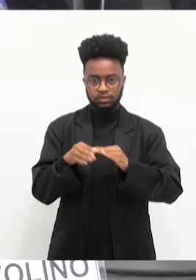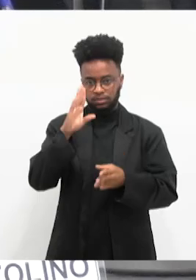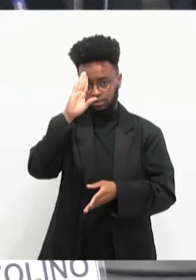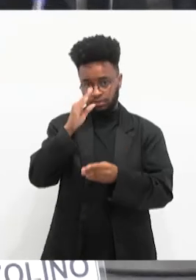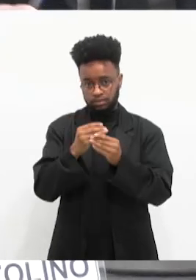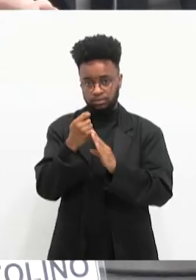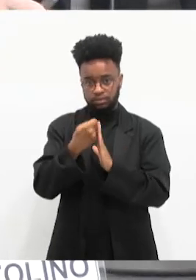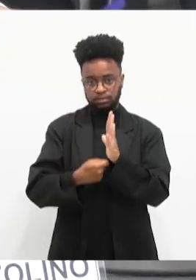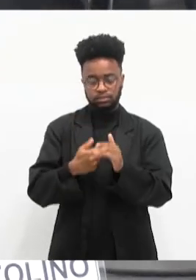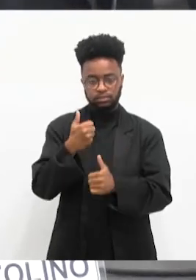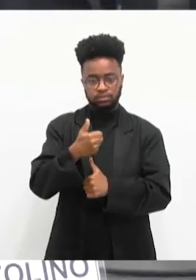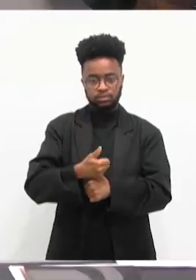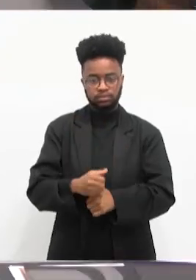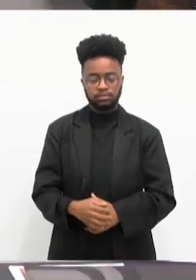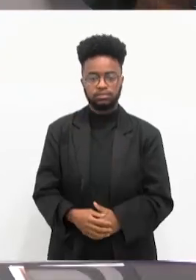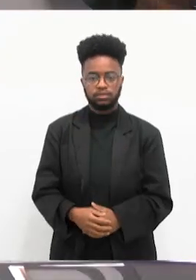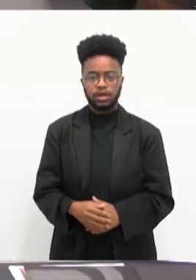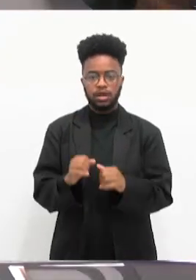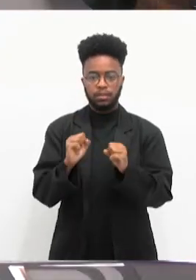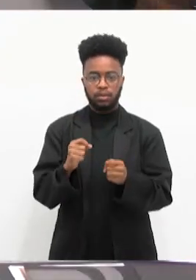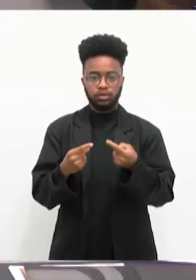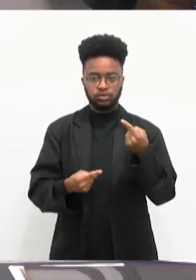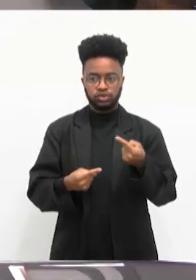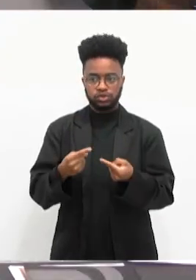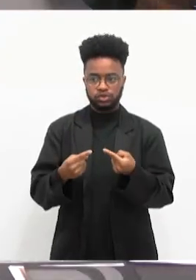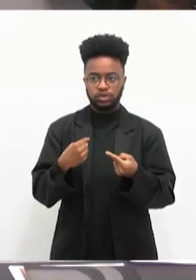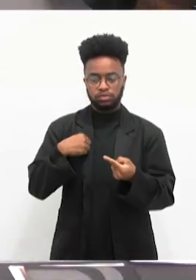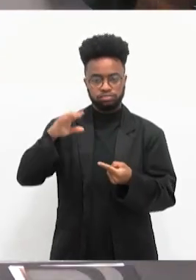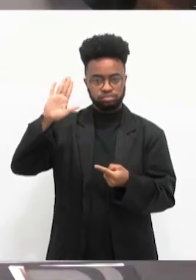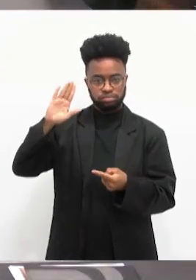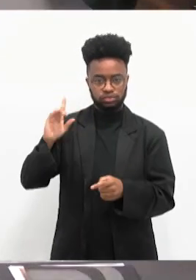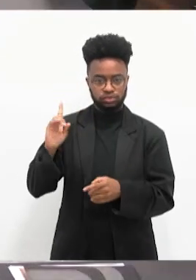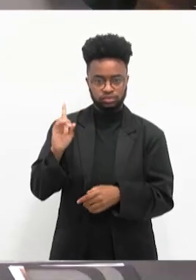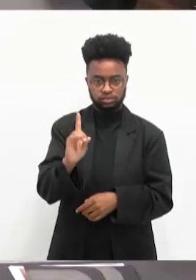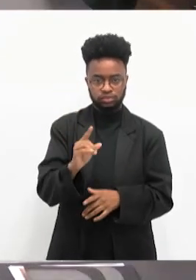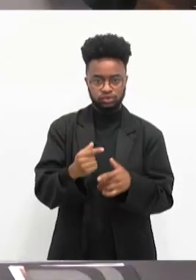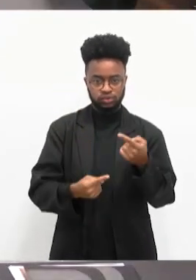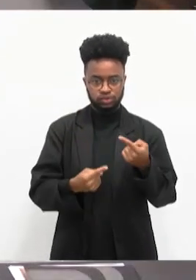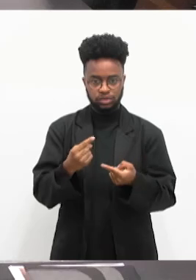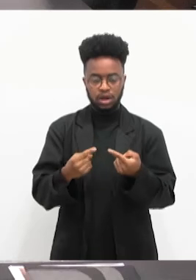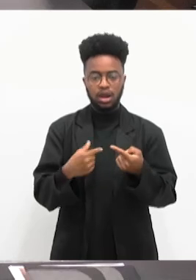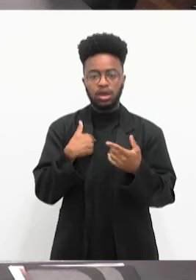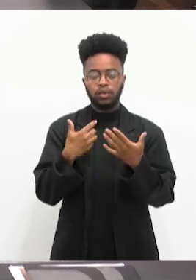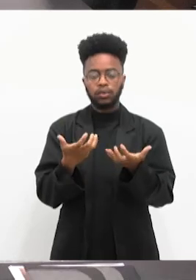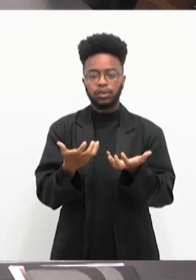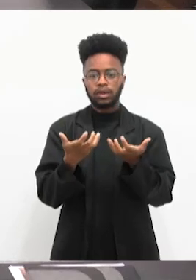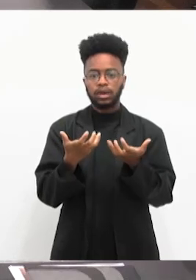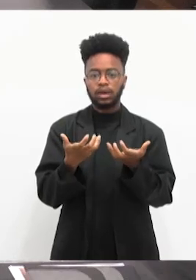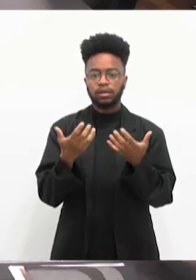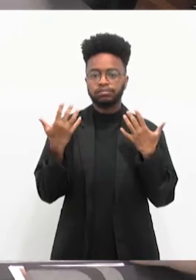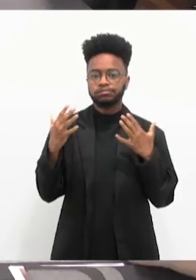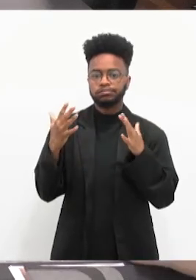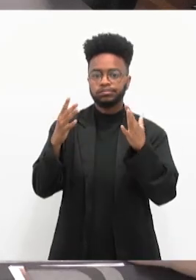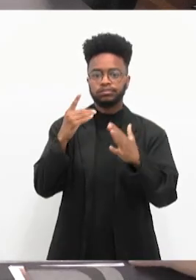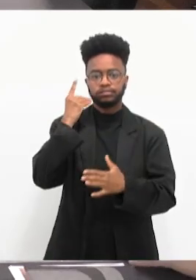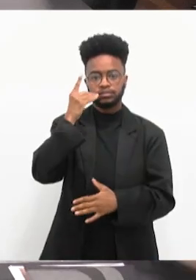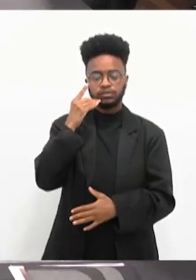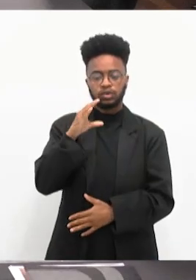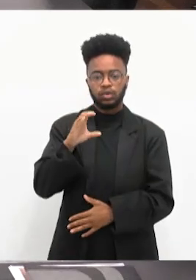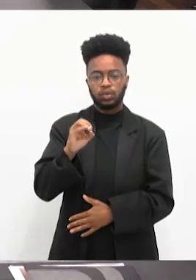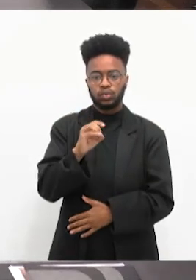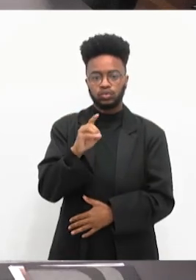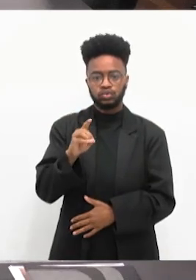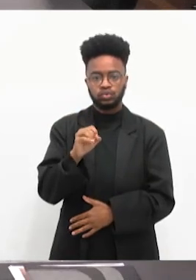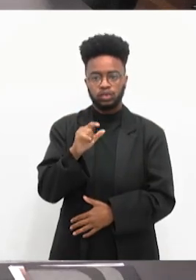por substitutivo. Em discussão. Para discutir, presidente. Deputada Élica. Presidente, eu queria elogiar muito o deputado Vinícius